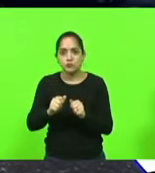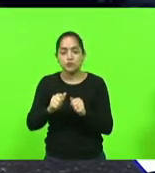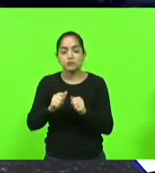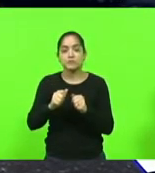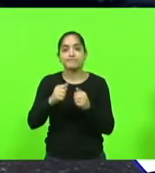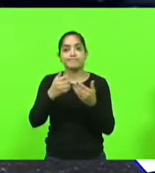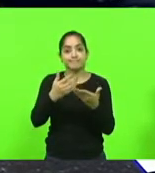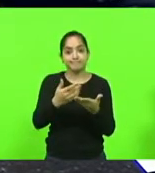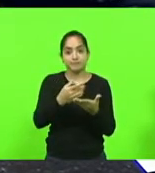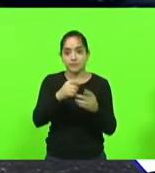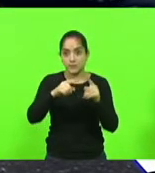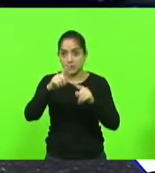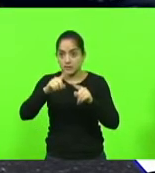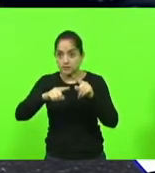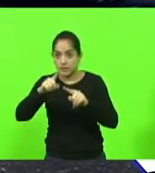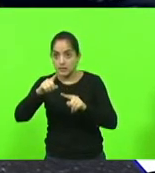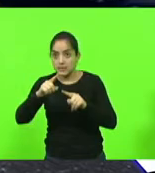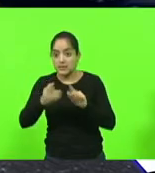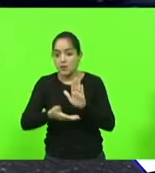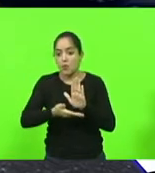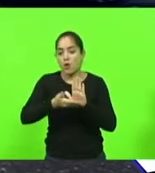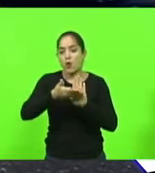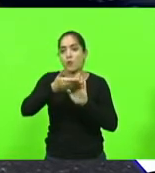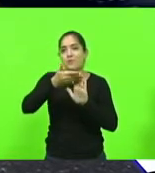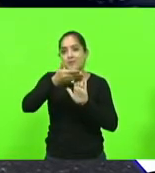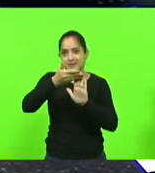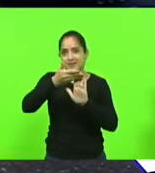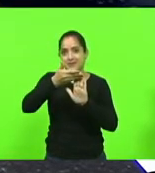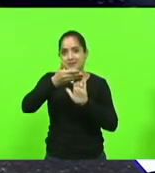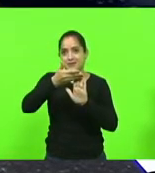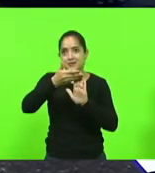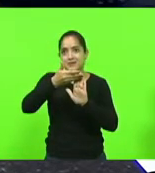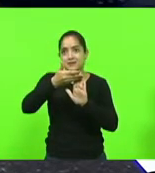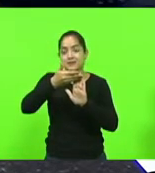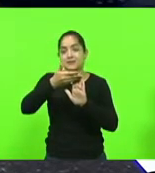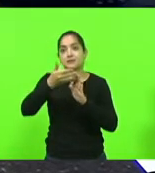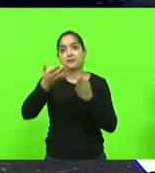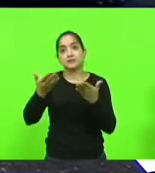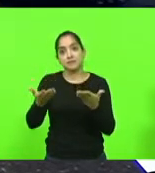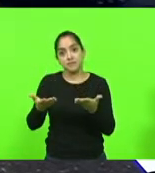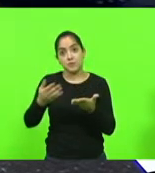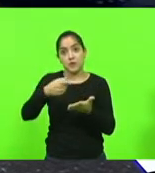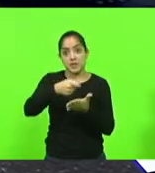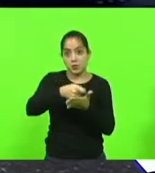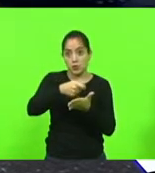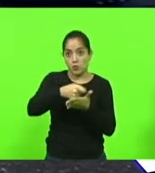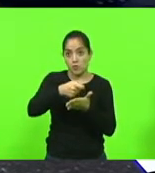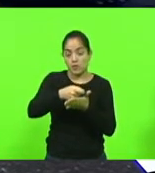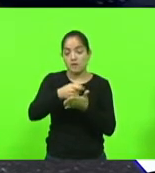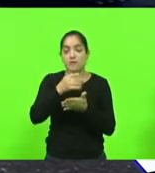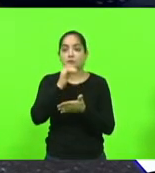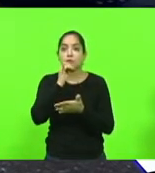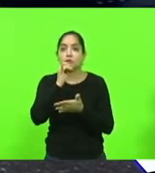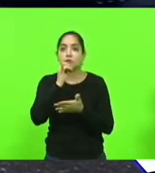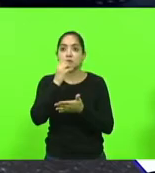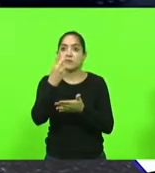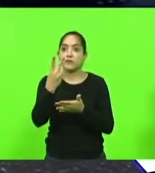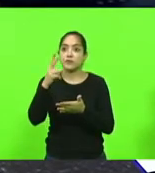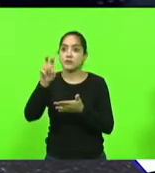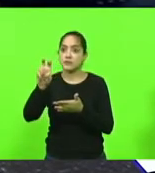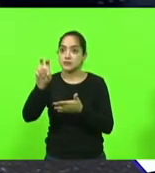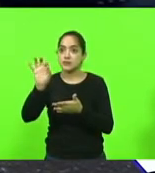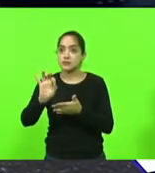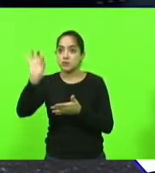desses itens aumentam, o que acontece é que se antes o governo cobrava, por exemplo,